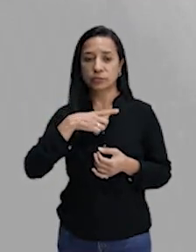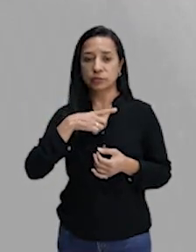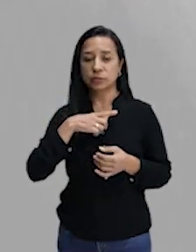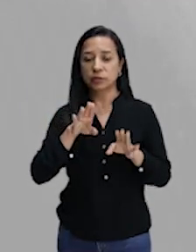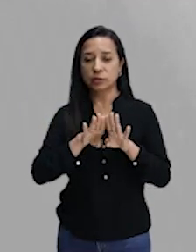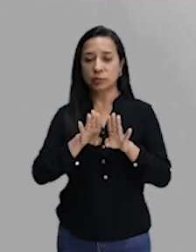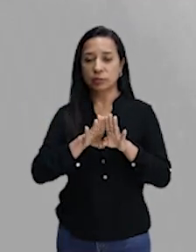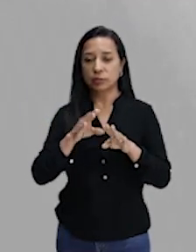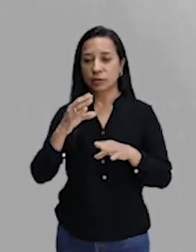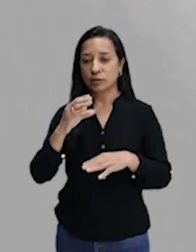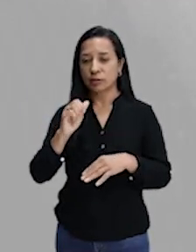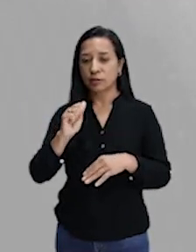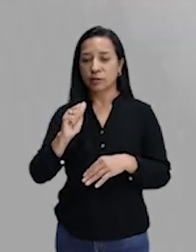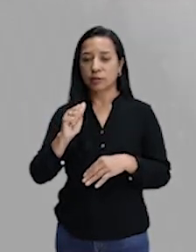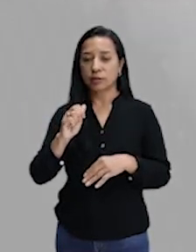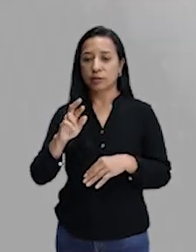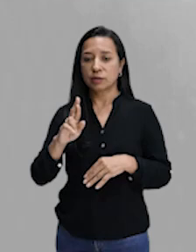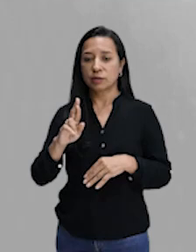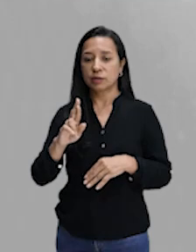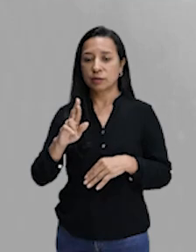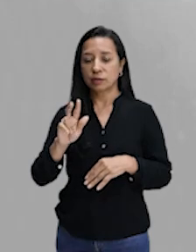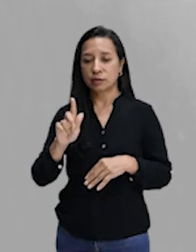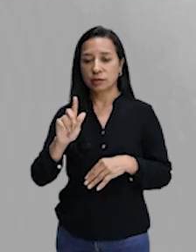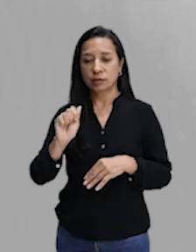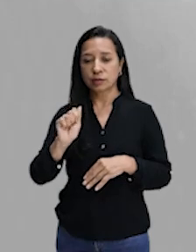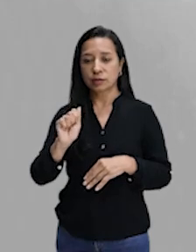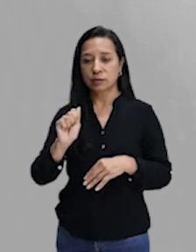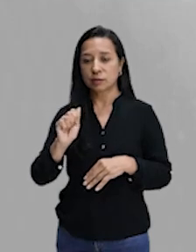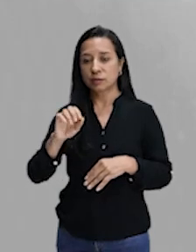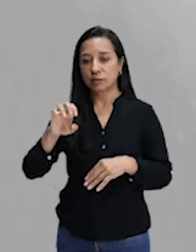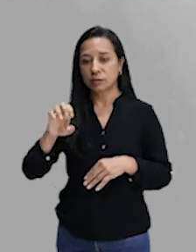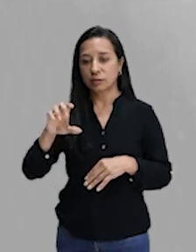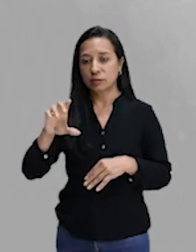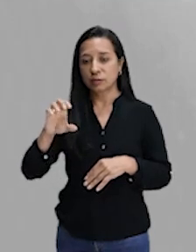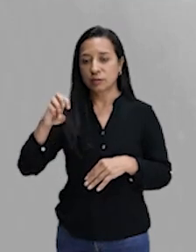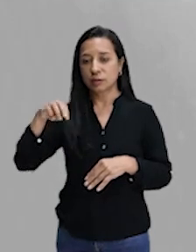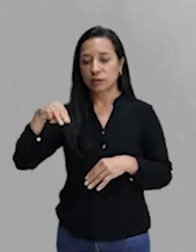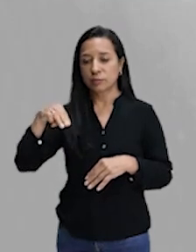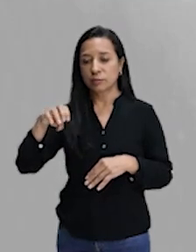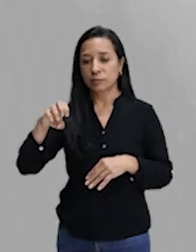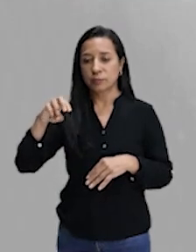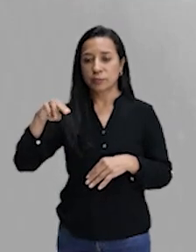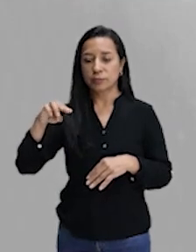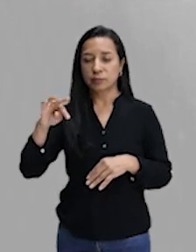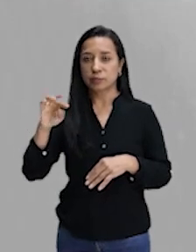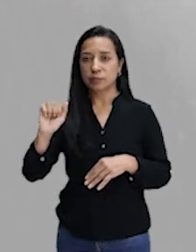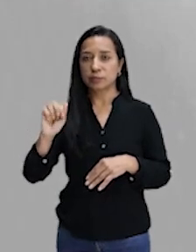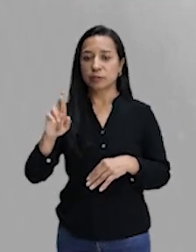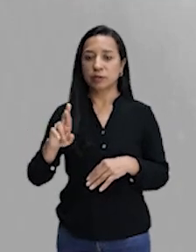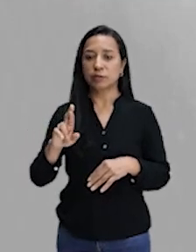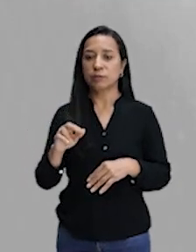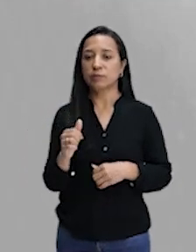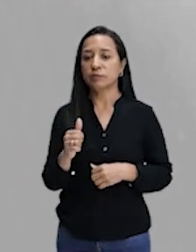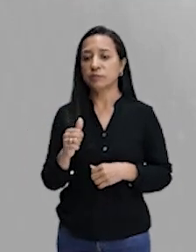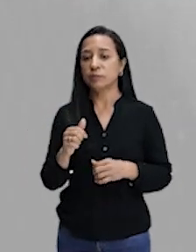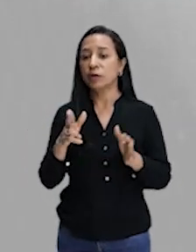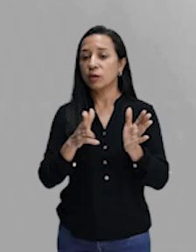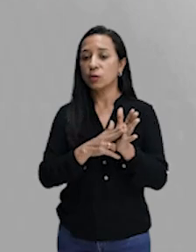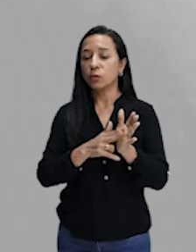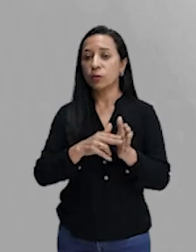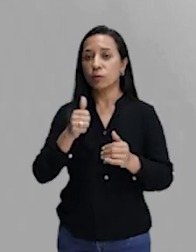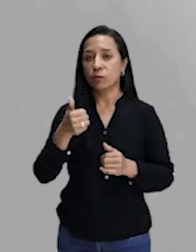elementar né a carga elementar que é de 1,6 vezes 10 a menos 19